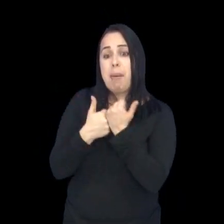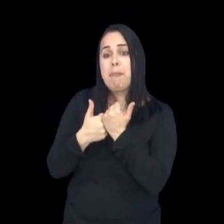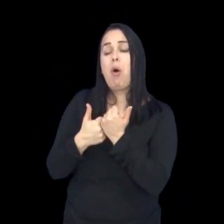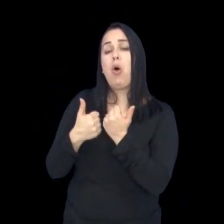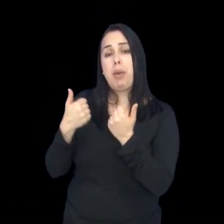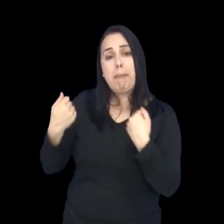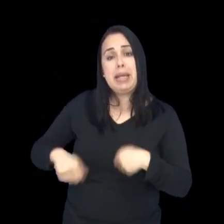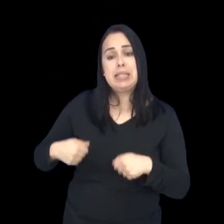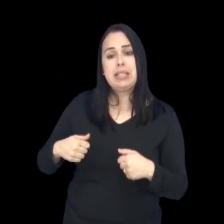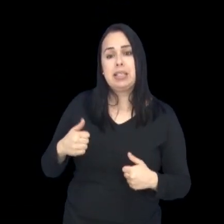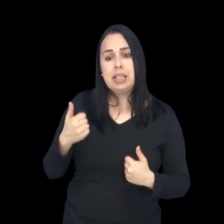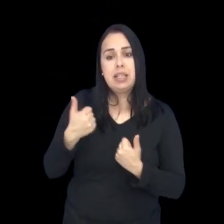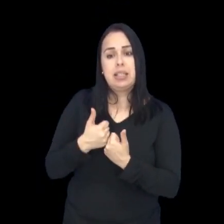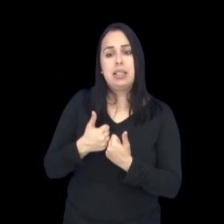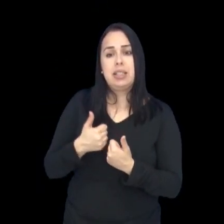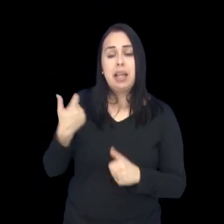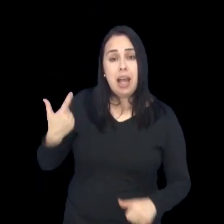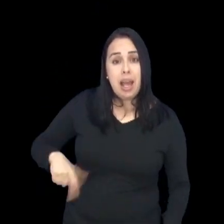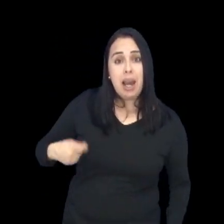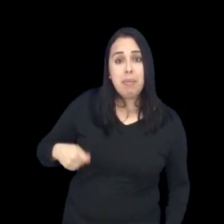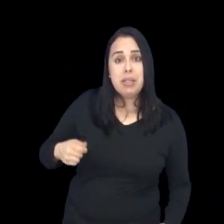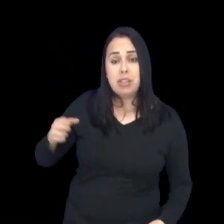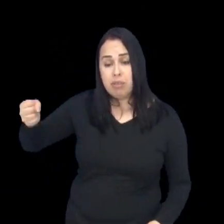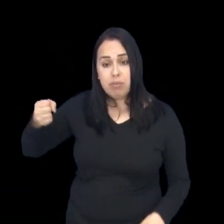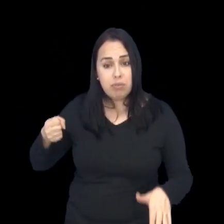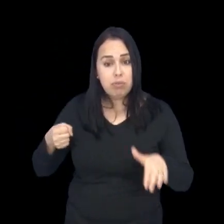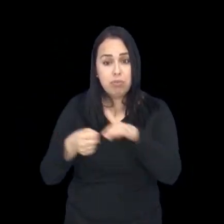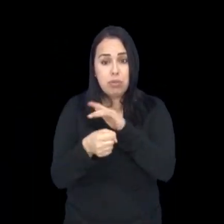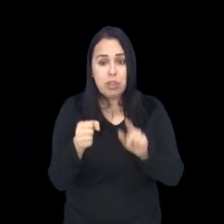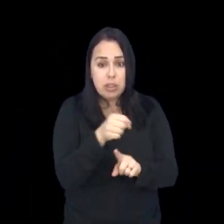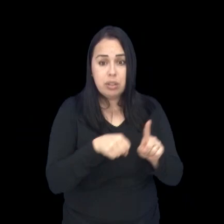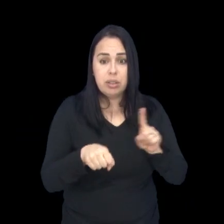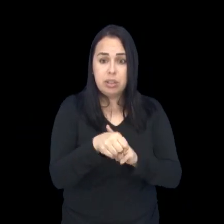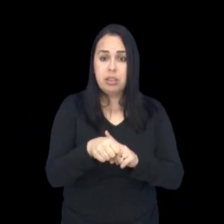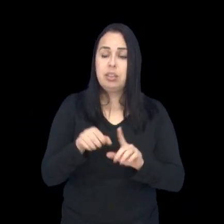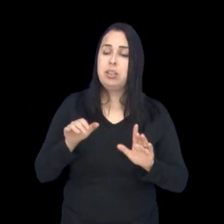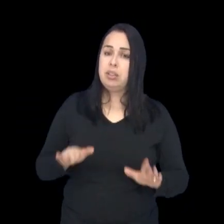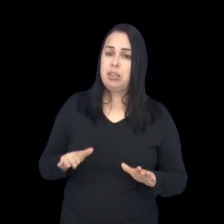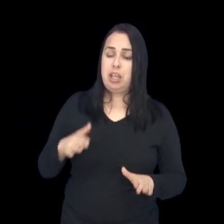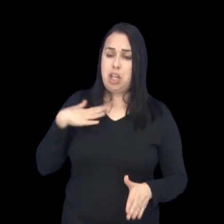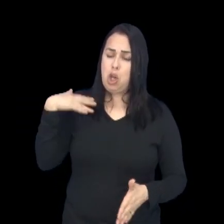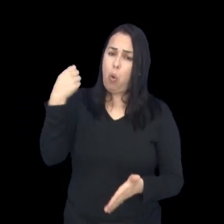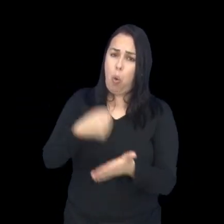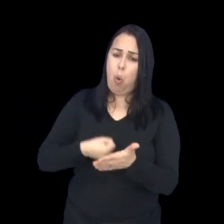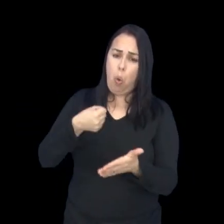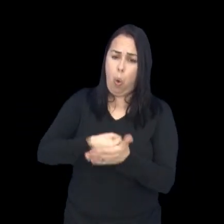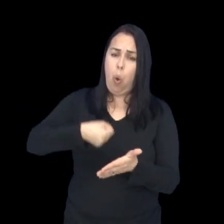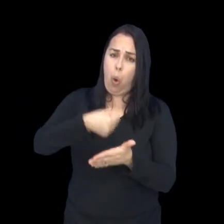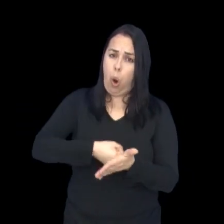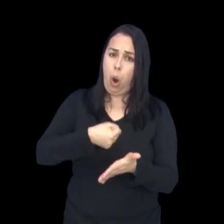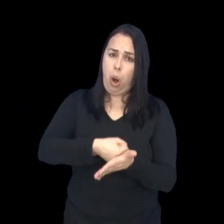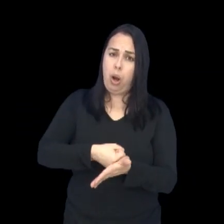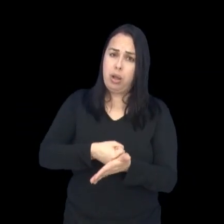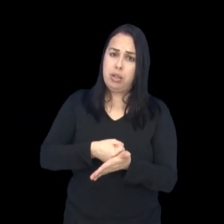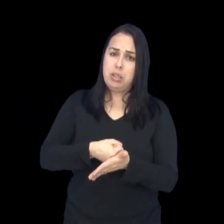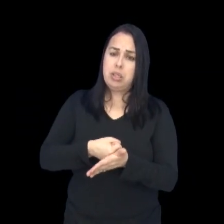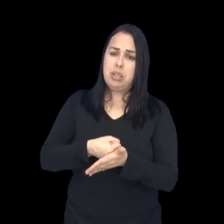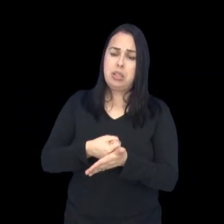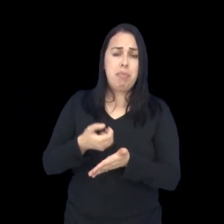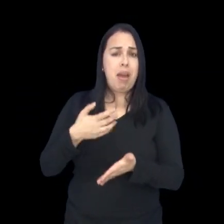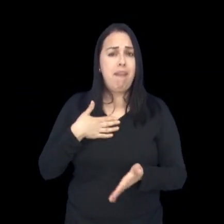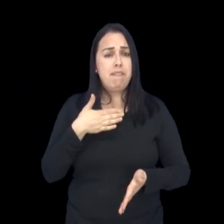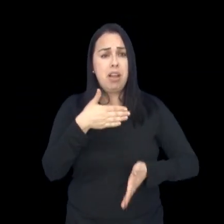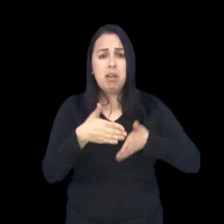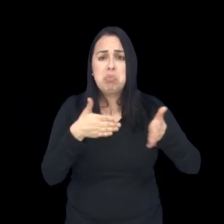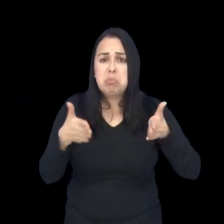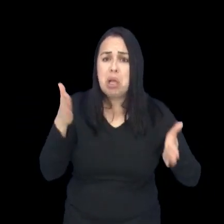precisa ela precisa ser reabilitada no meio social. Apesar da minha luta, das minhas correrias aqui em